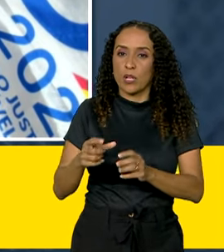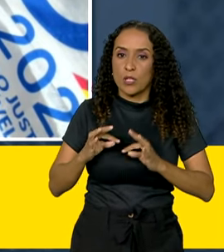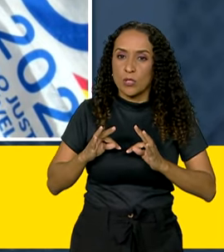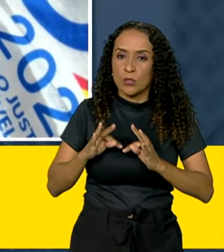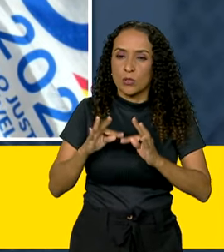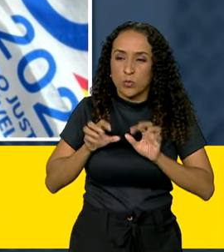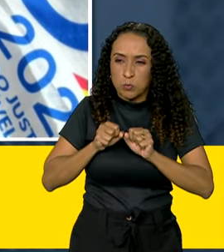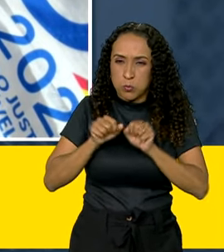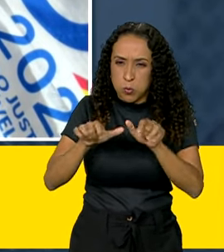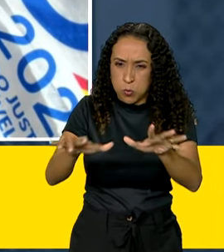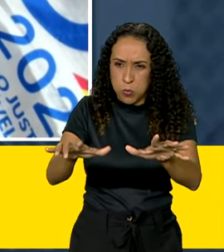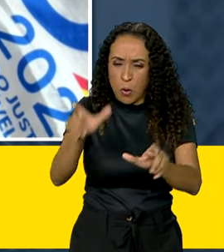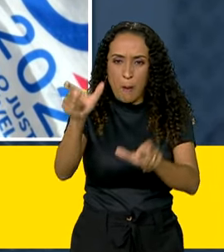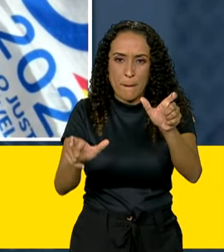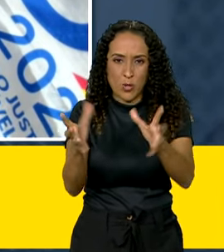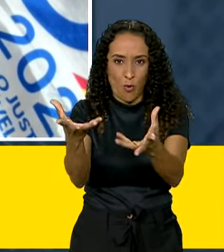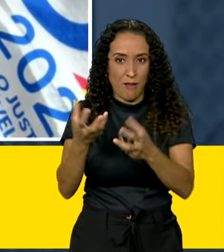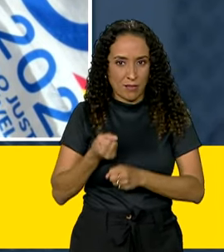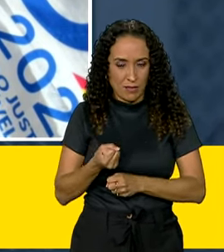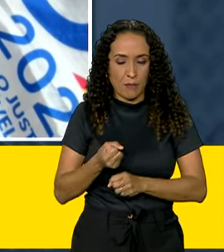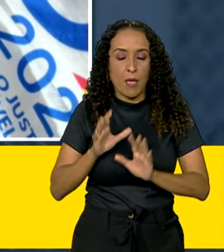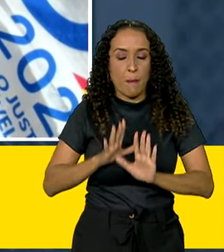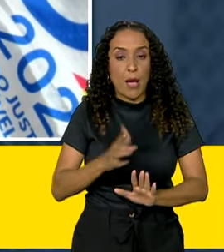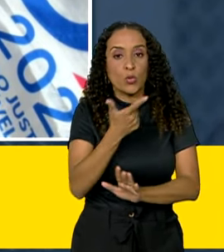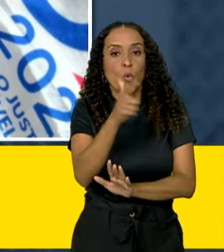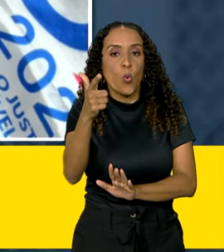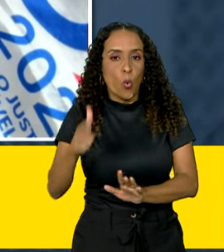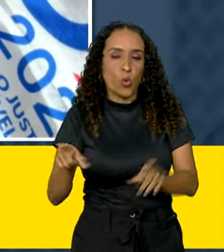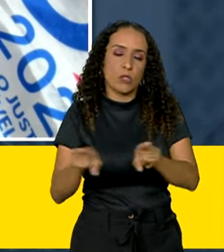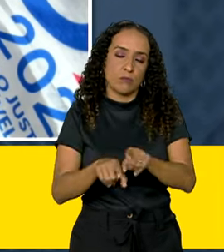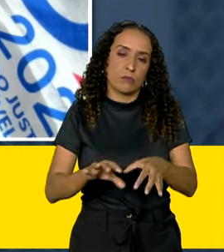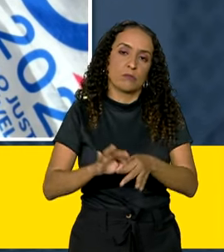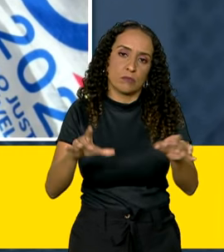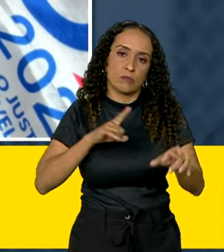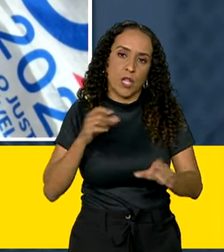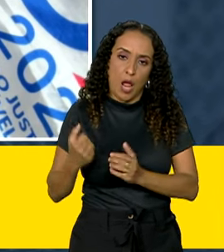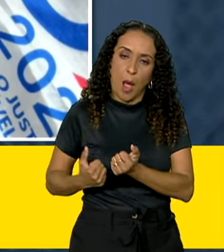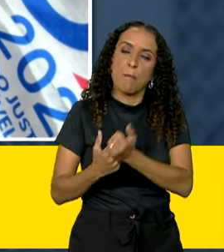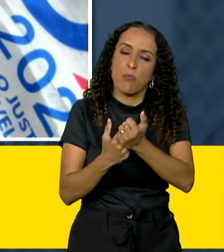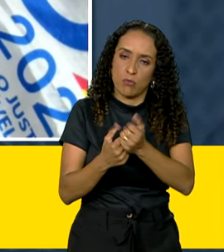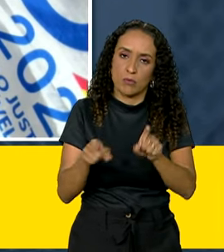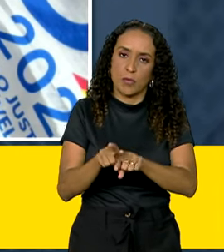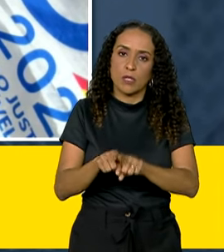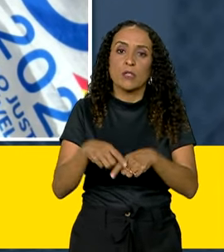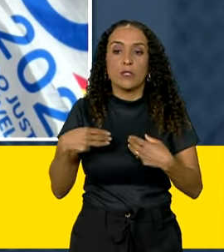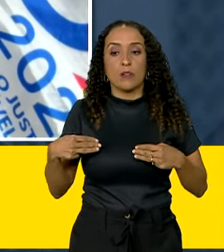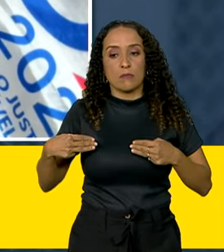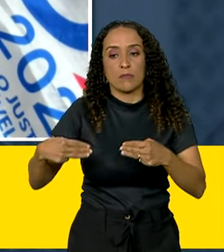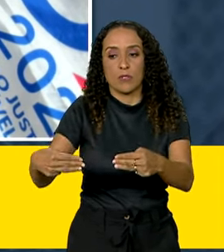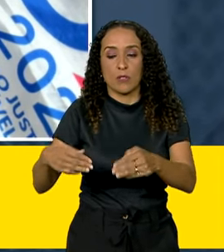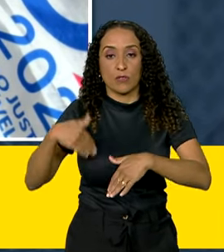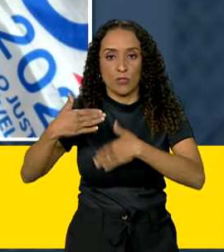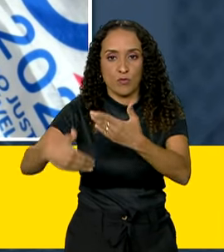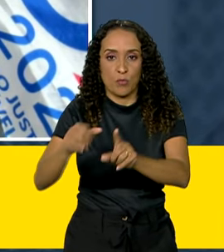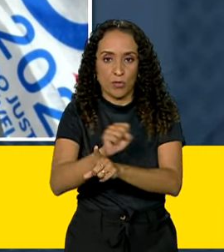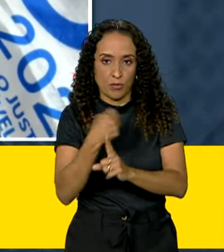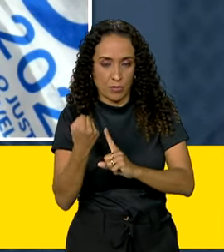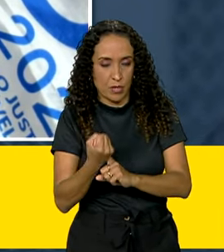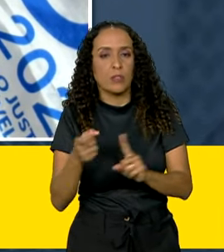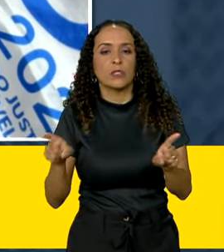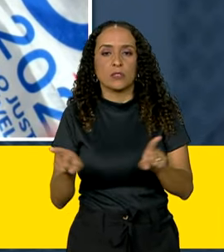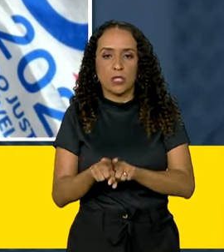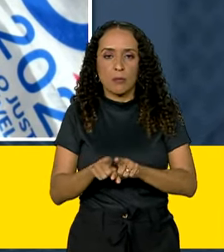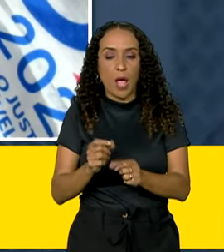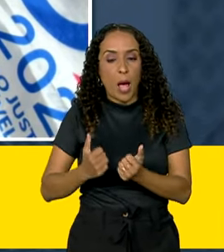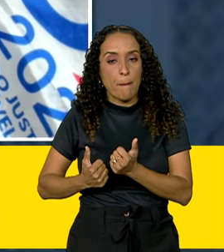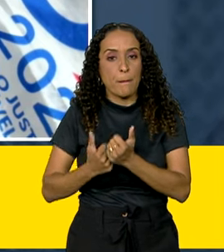muito grande, mas também essas outras liberações têm um apoio grande. E o Ministério do Desenvolvimento Social também